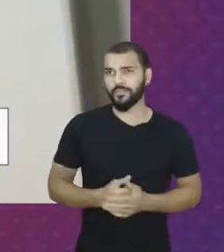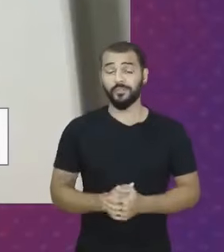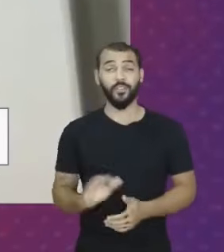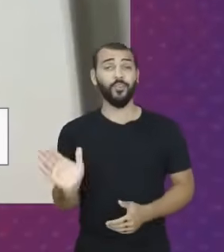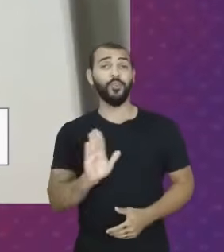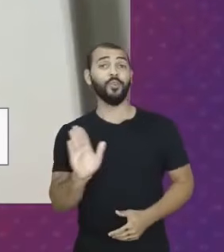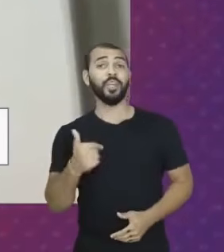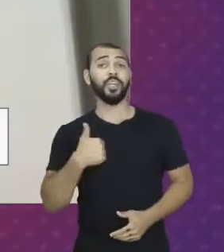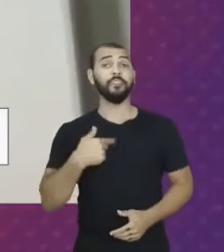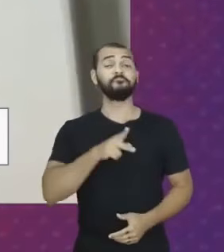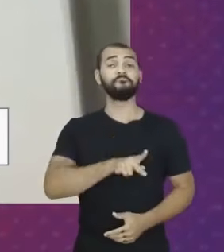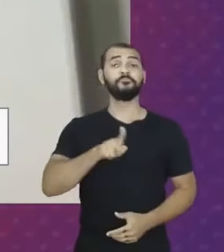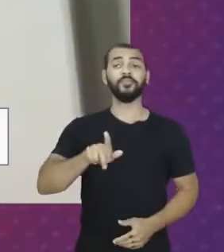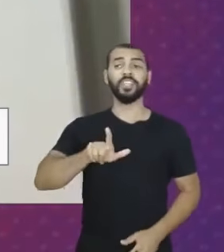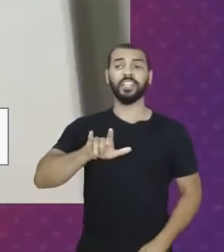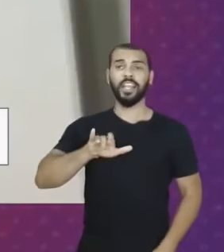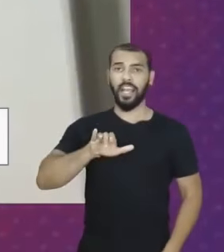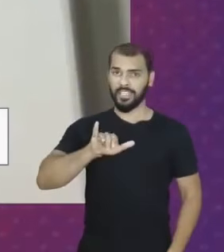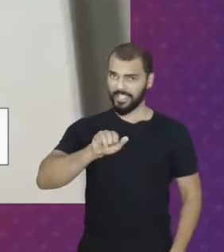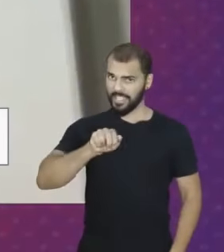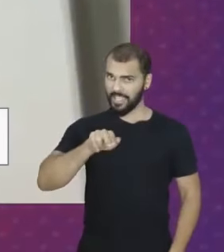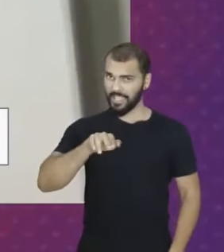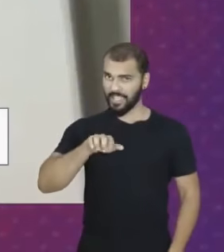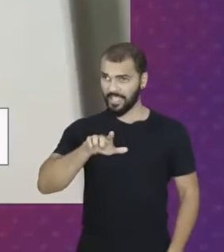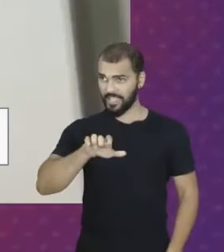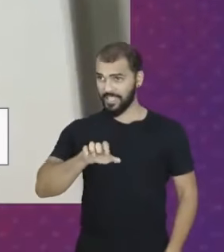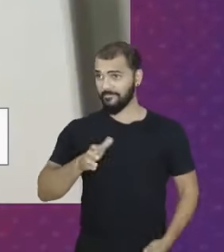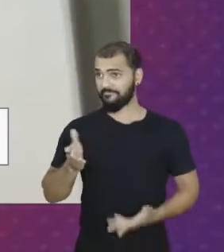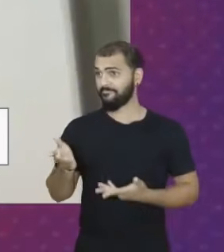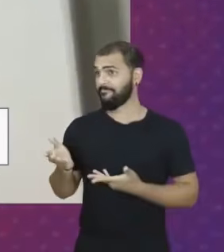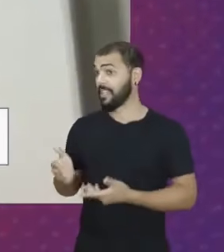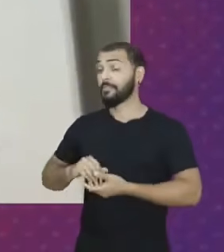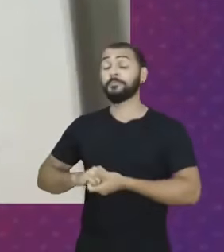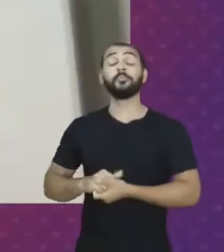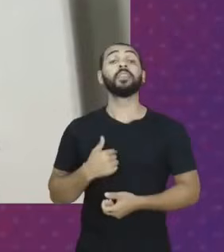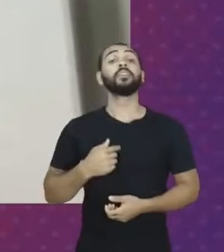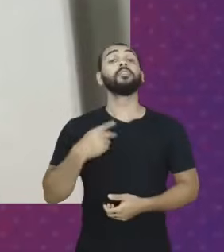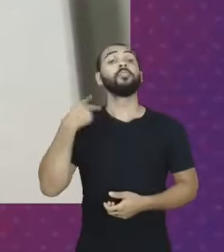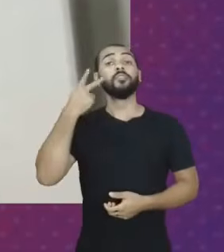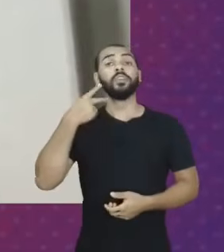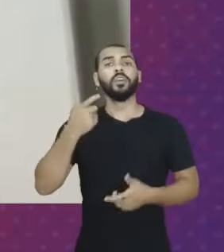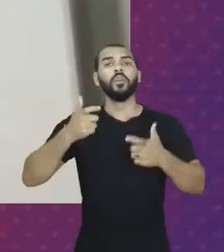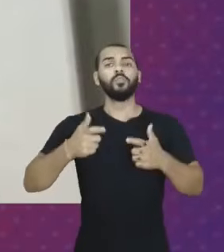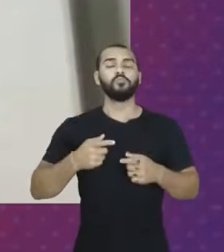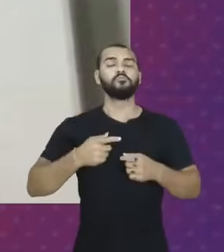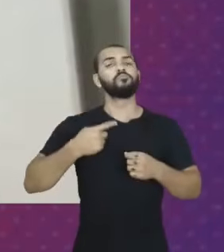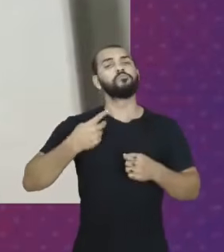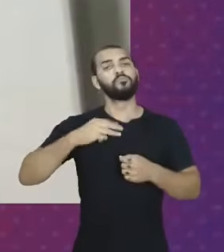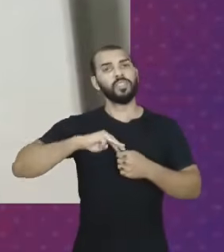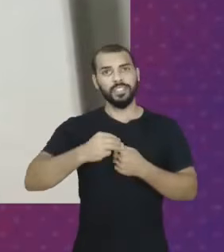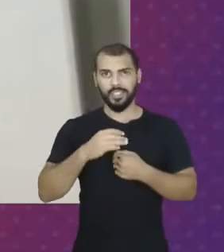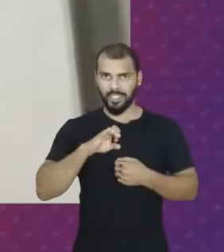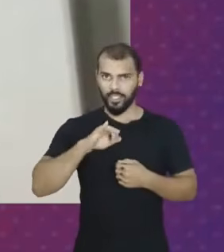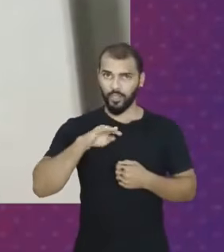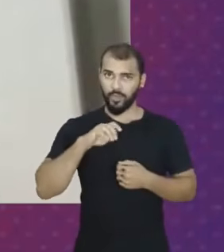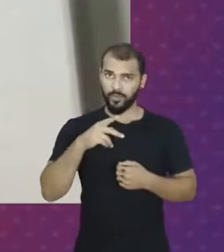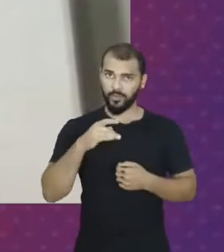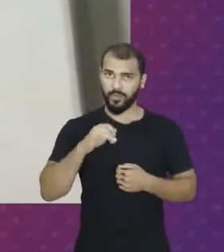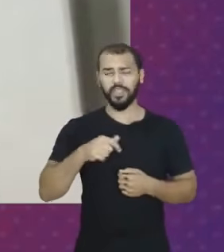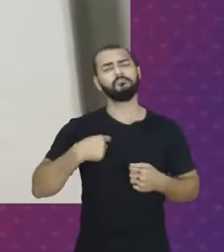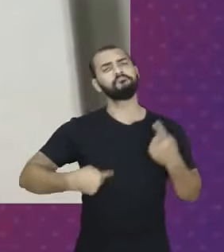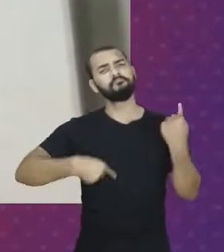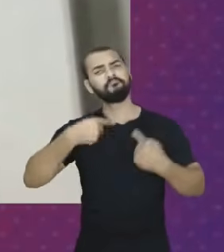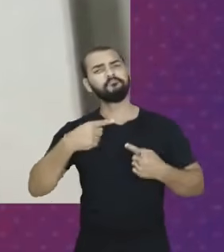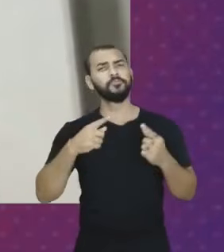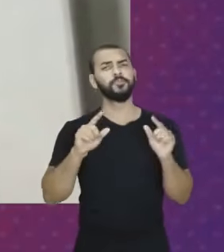Olá, eu sou a professora Graciele, sou vereadora no município de Sinop e hoje nós vamos falar um pouquinho uma